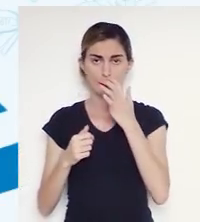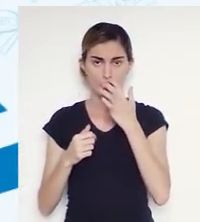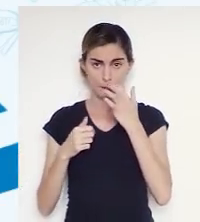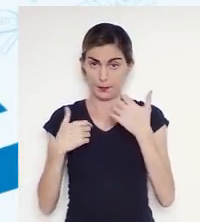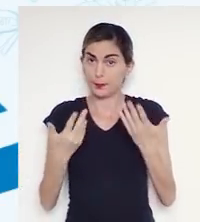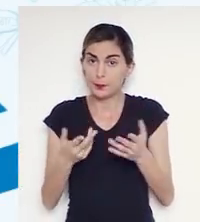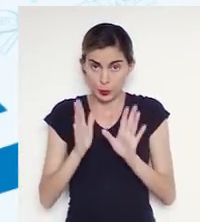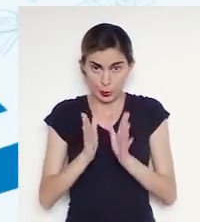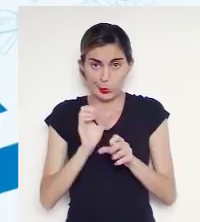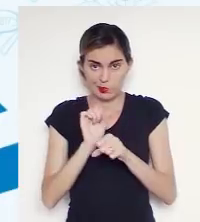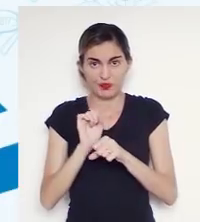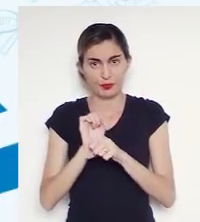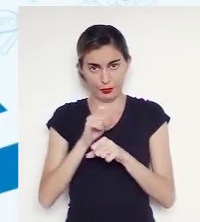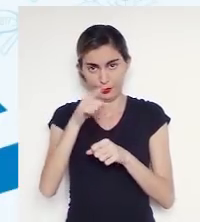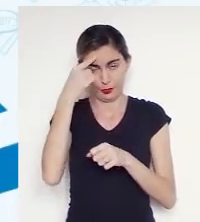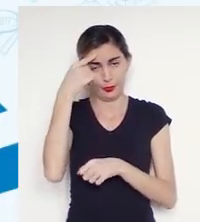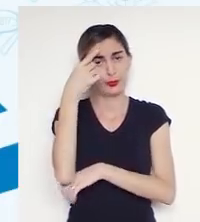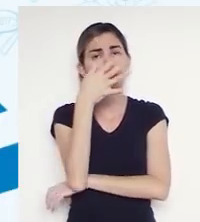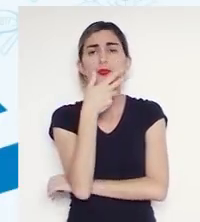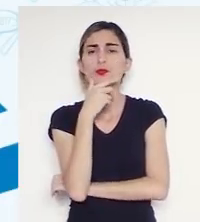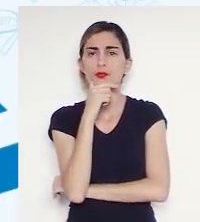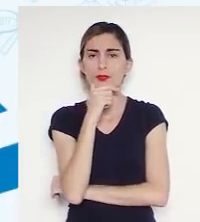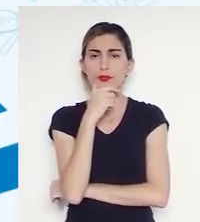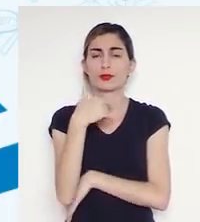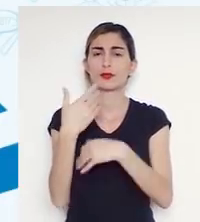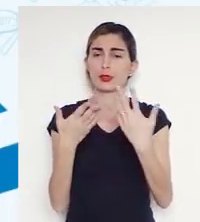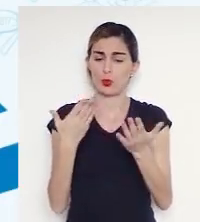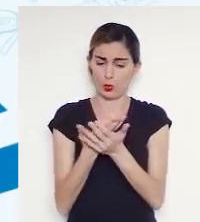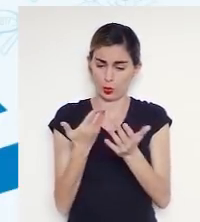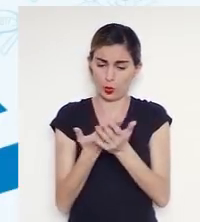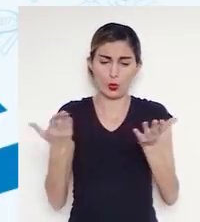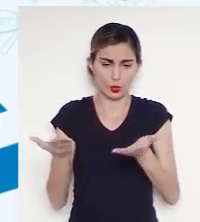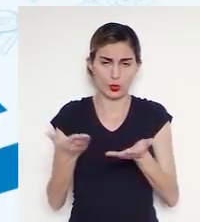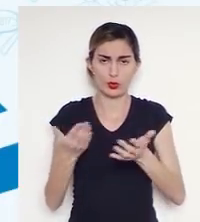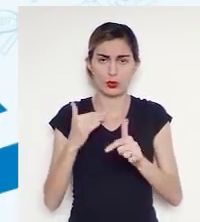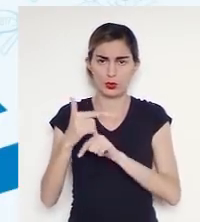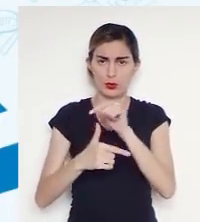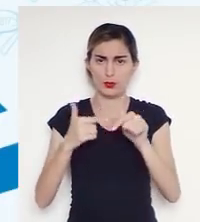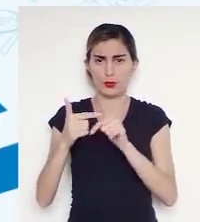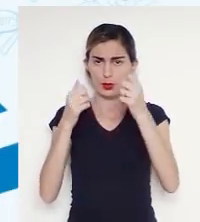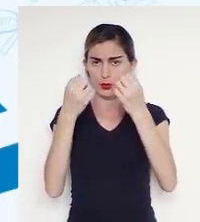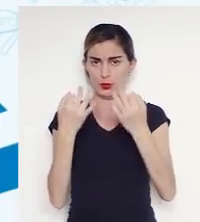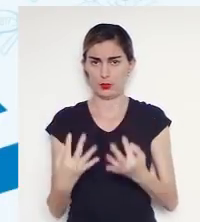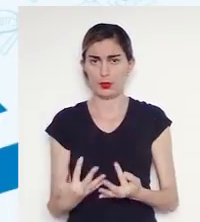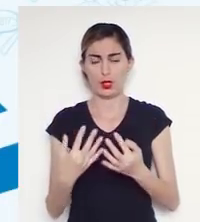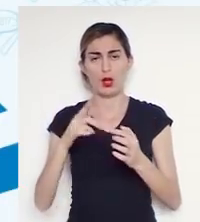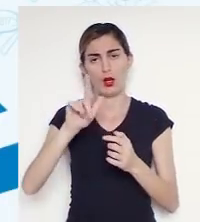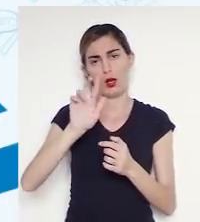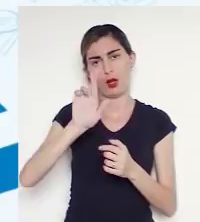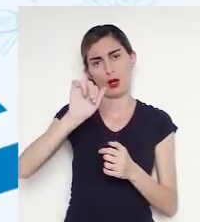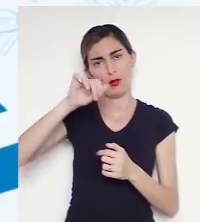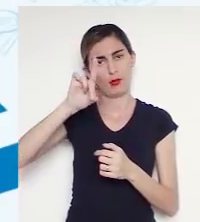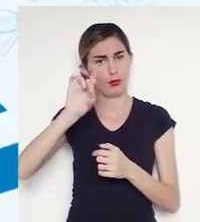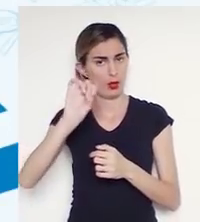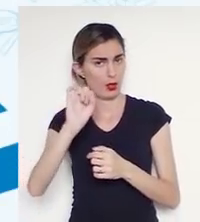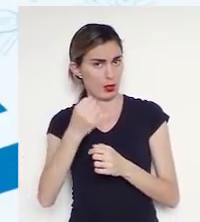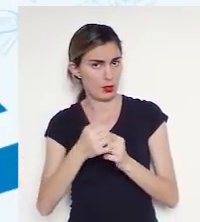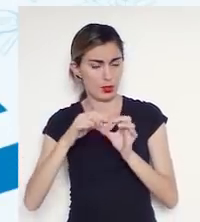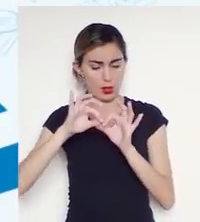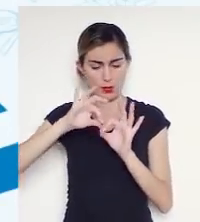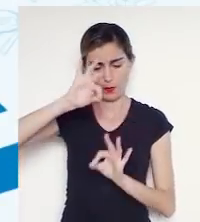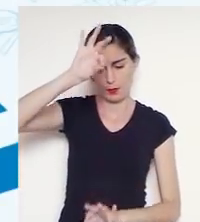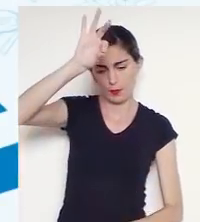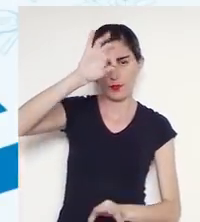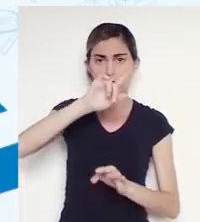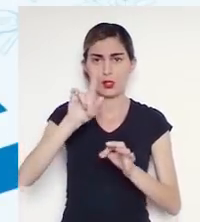E aí, você já parou para pensar sobre isso? Vamos lá! Na aula de hoje a gente vai trabalhar um pouco sobre grandezas, medidas e as